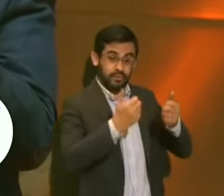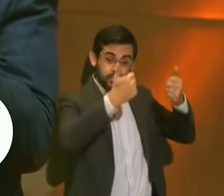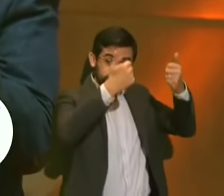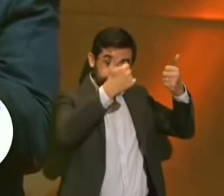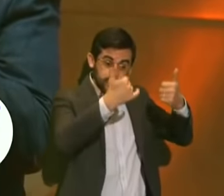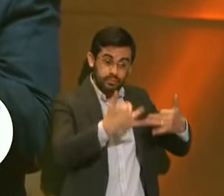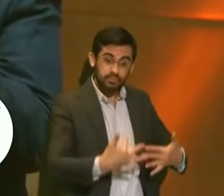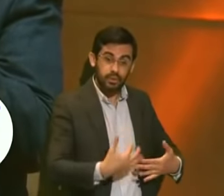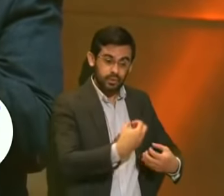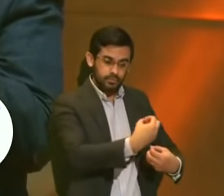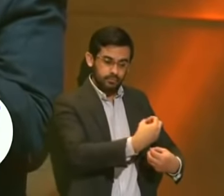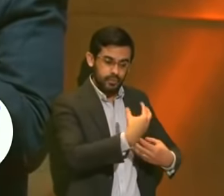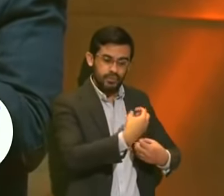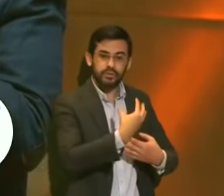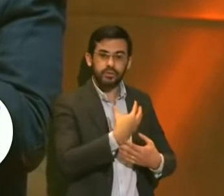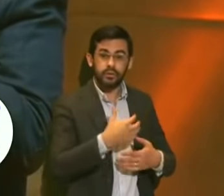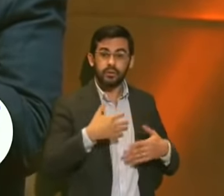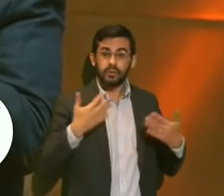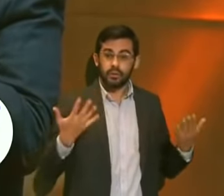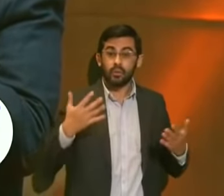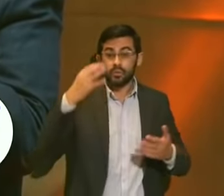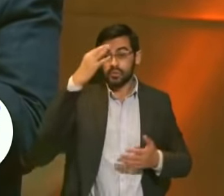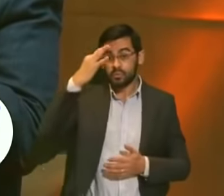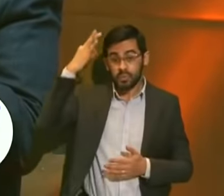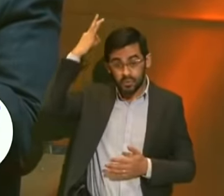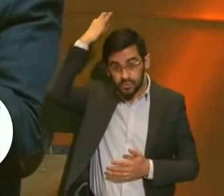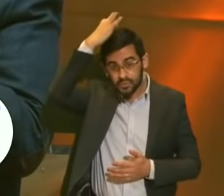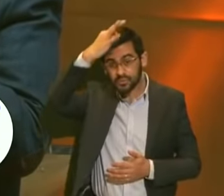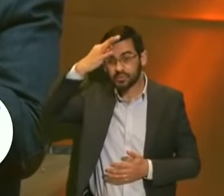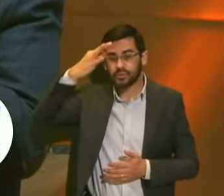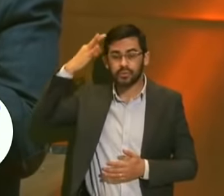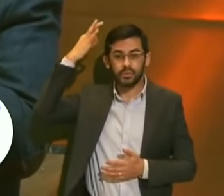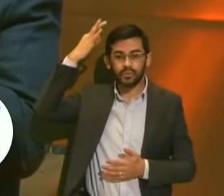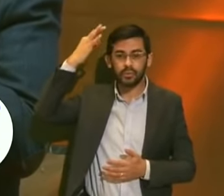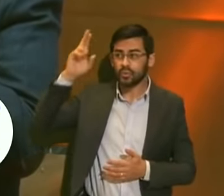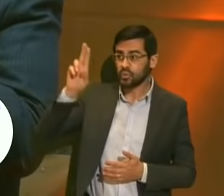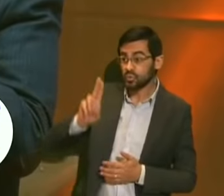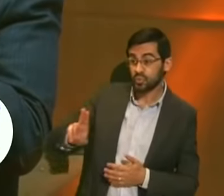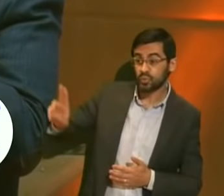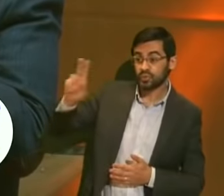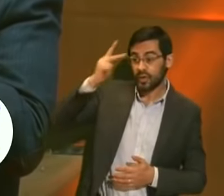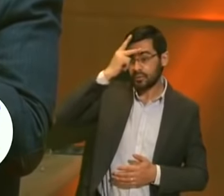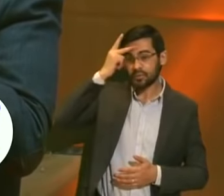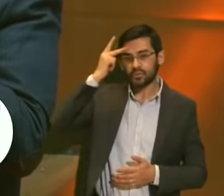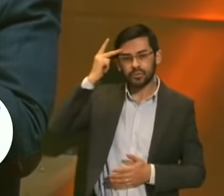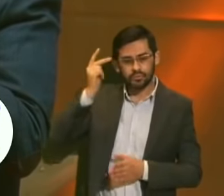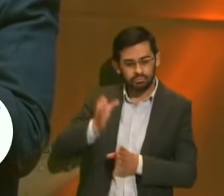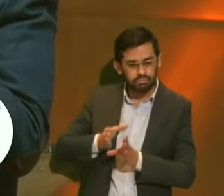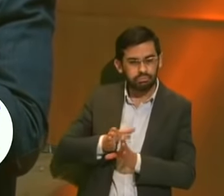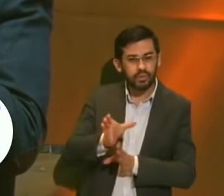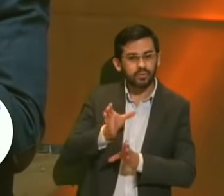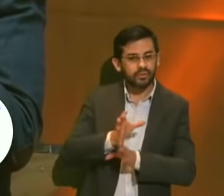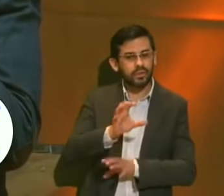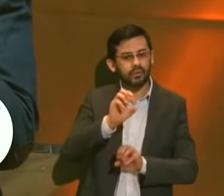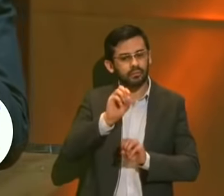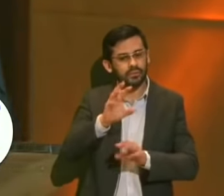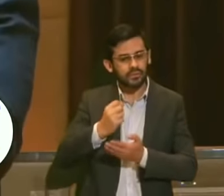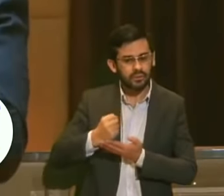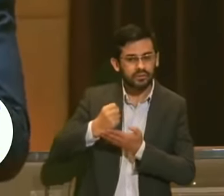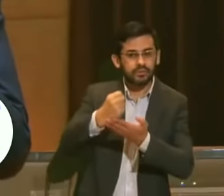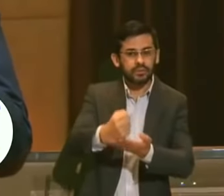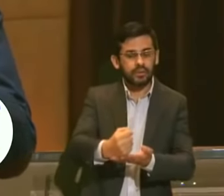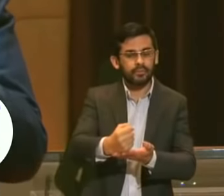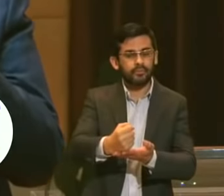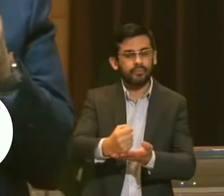ensinando. Então deixa o Espírito Santo de Deus usar pessoas para ministrarem na sua vida.